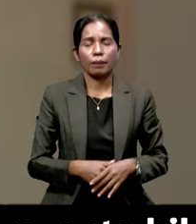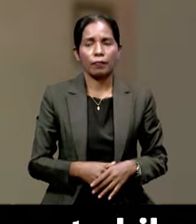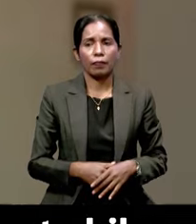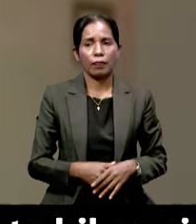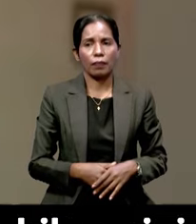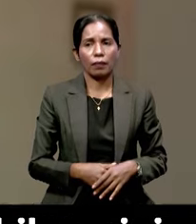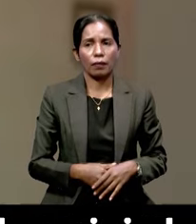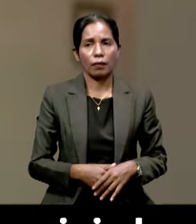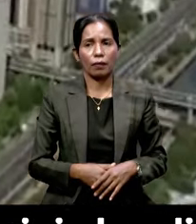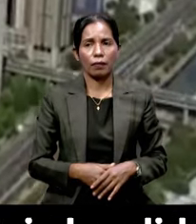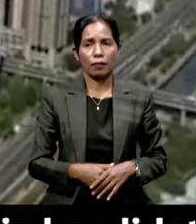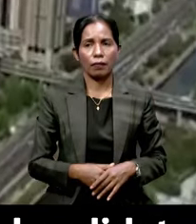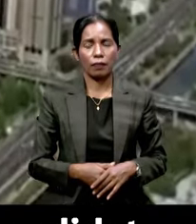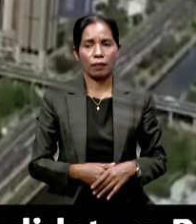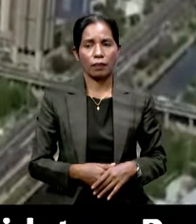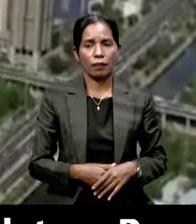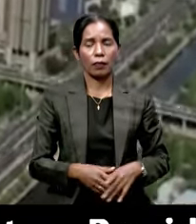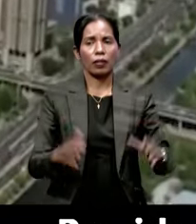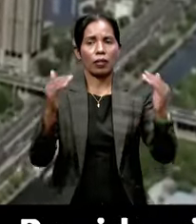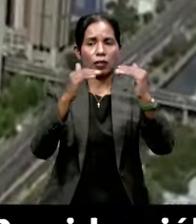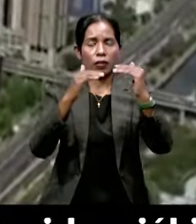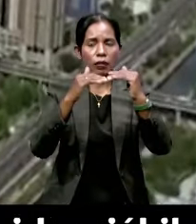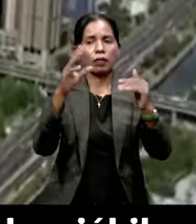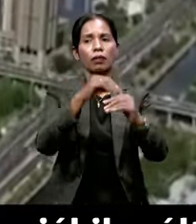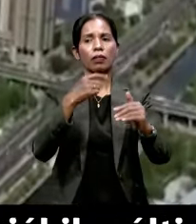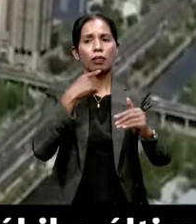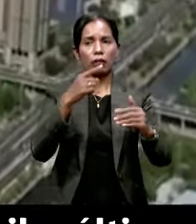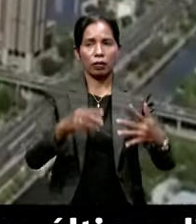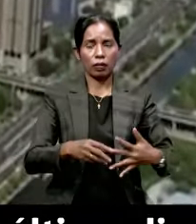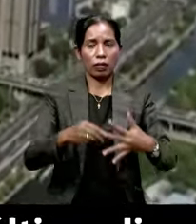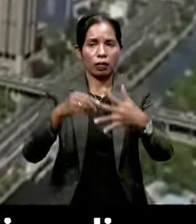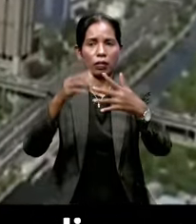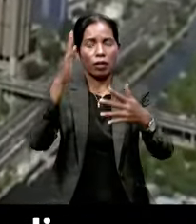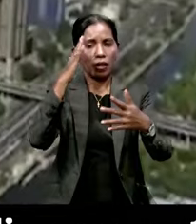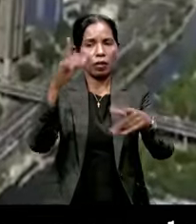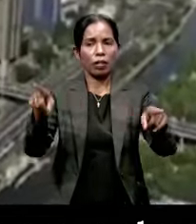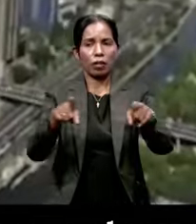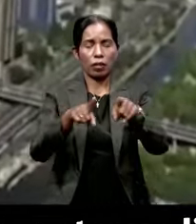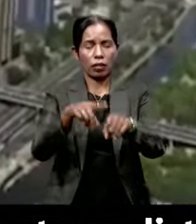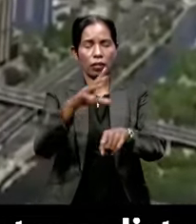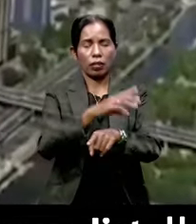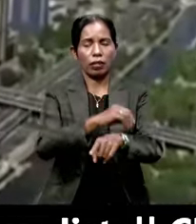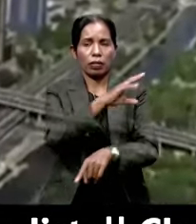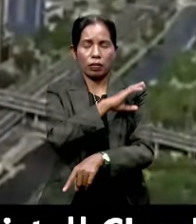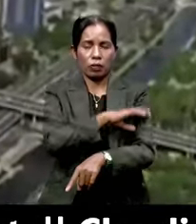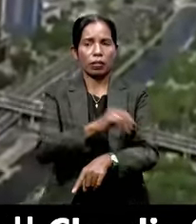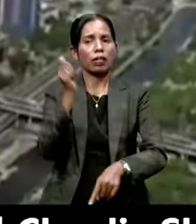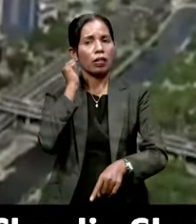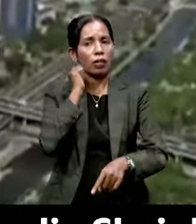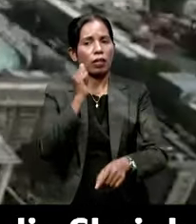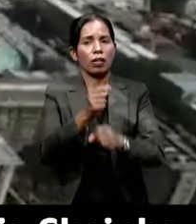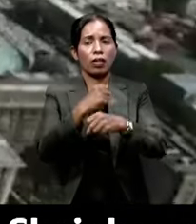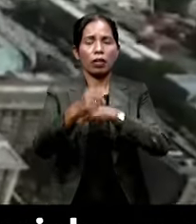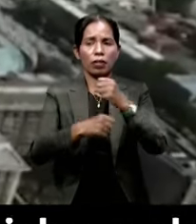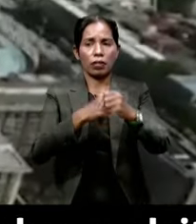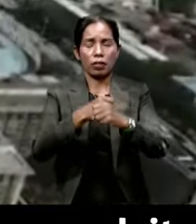is deterrence. Diálogo Shangri-La, oficialmente conhecido a Nessan Semeira Segurança Ásia, a